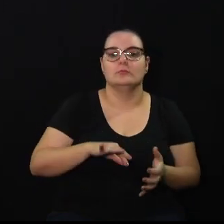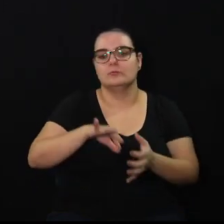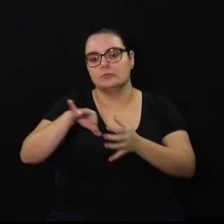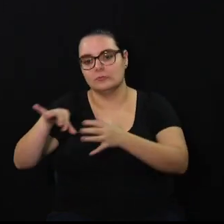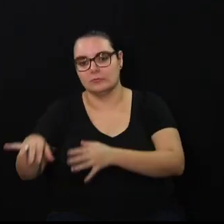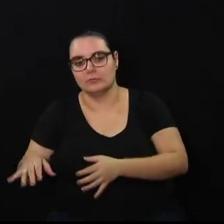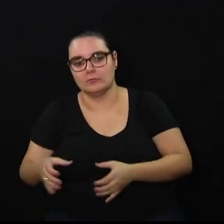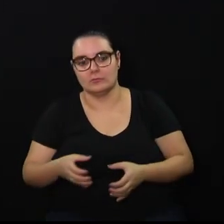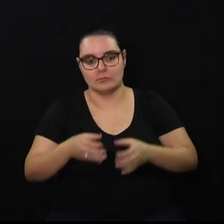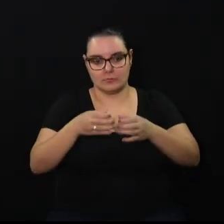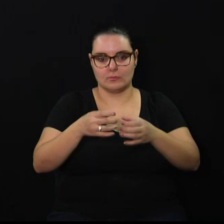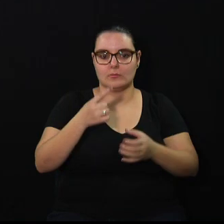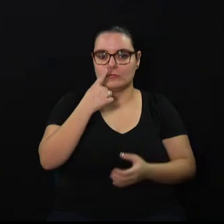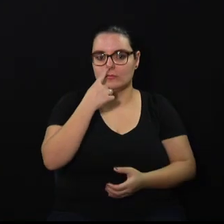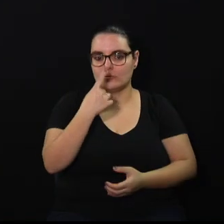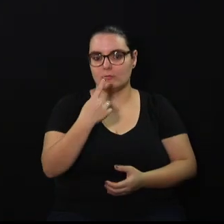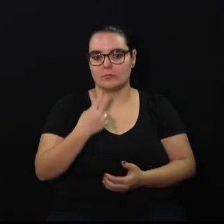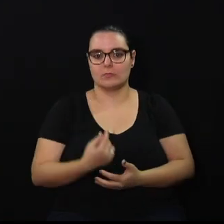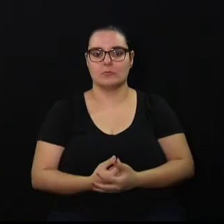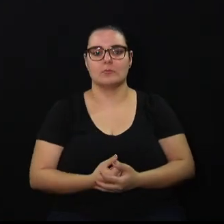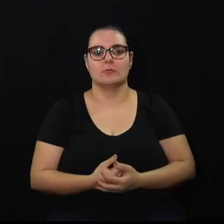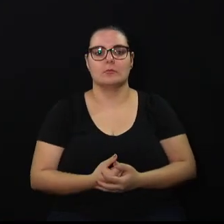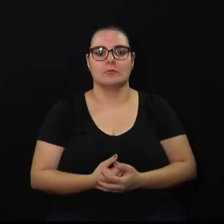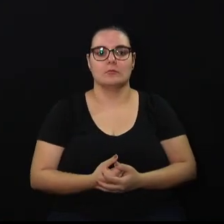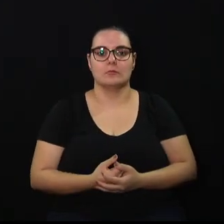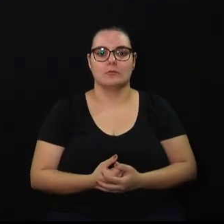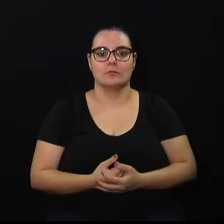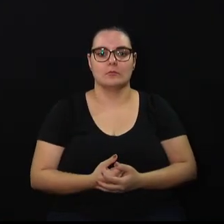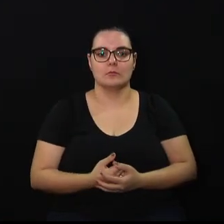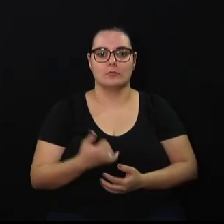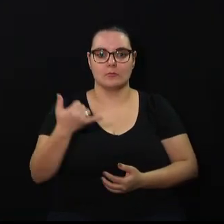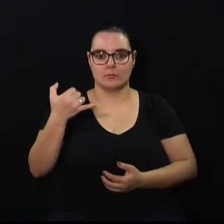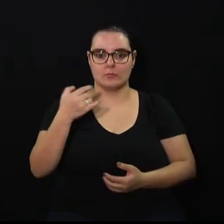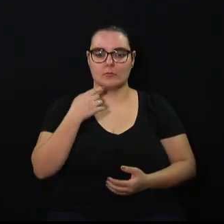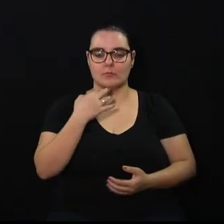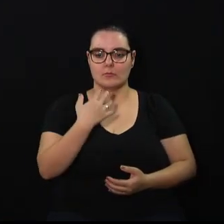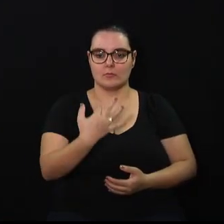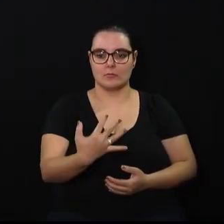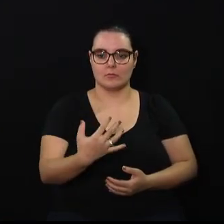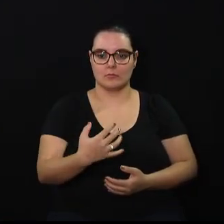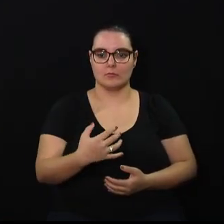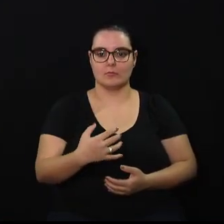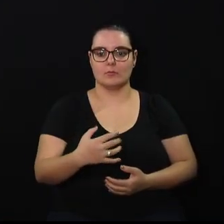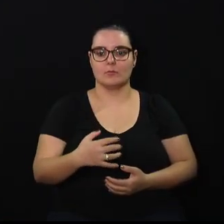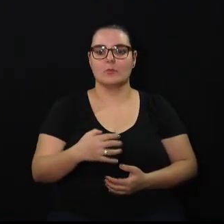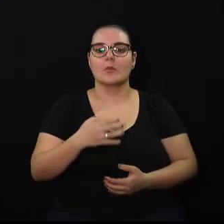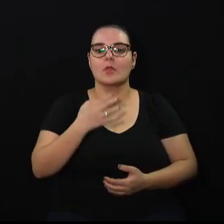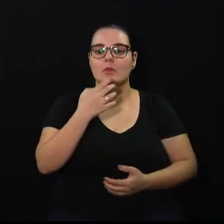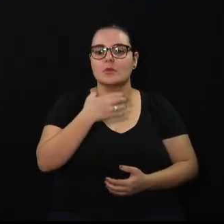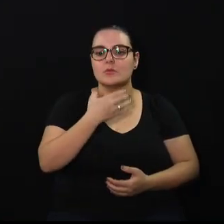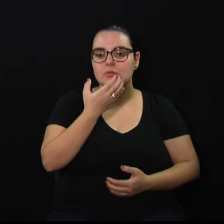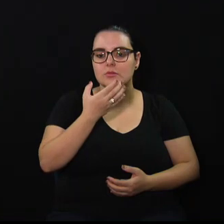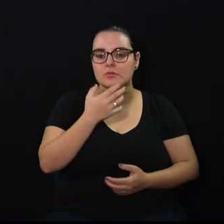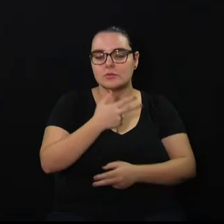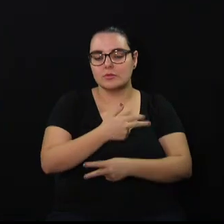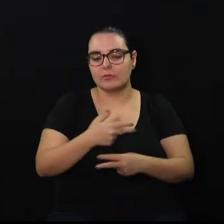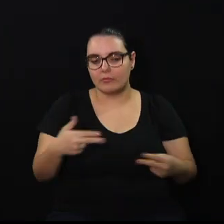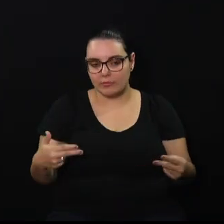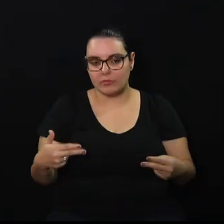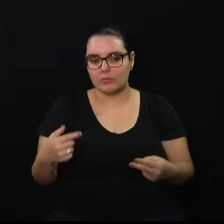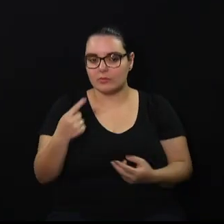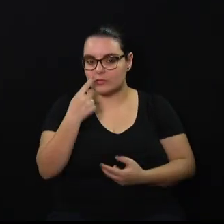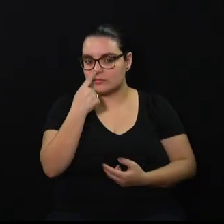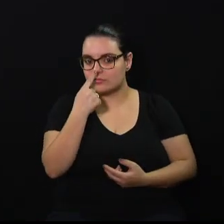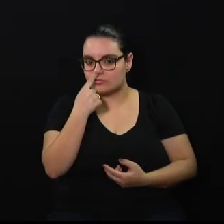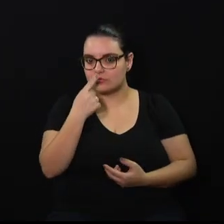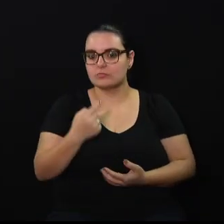essência as canetinhas que eu coloco já de propósito desde o começo na vida das crianças com as canetinhas